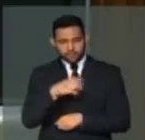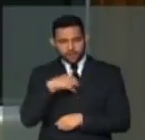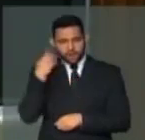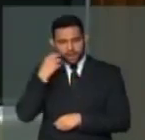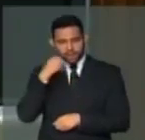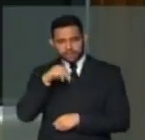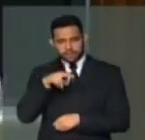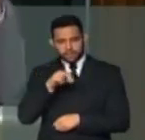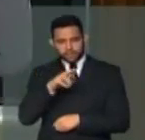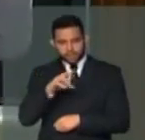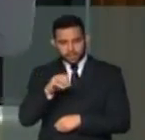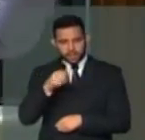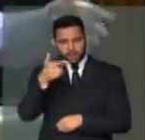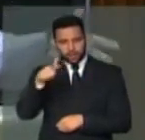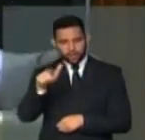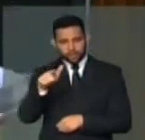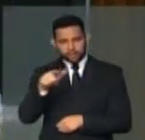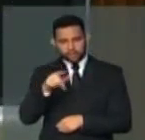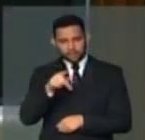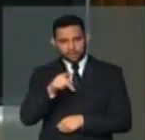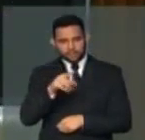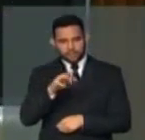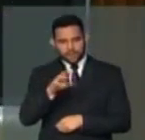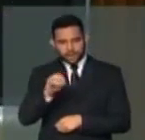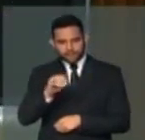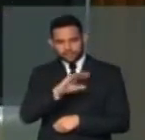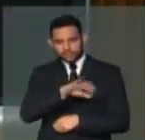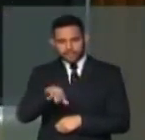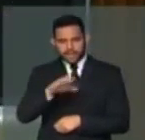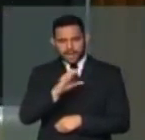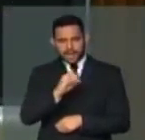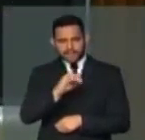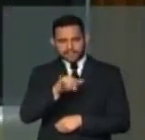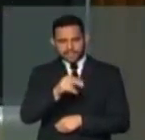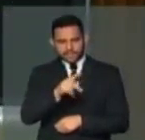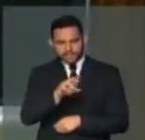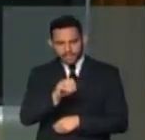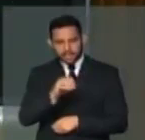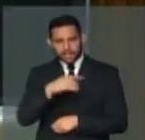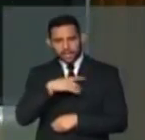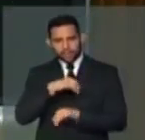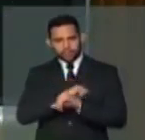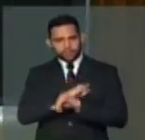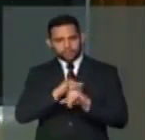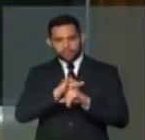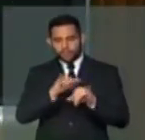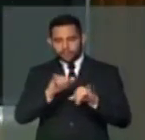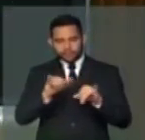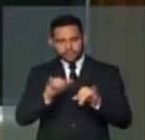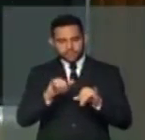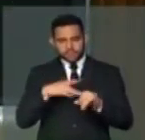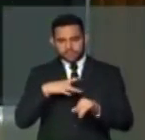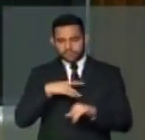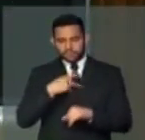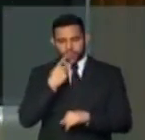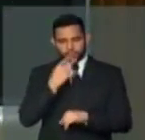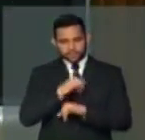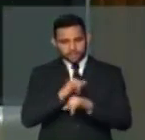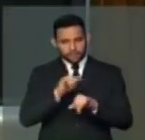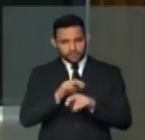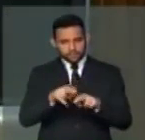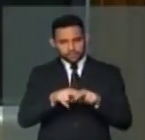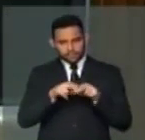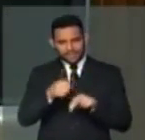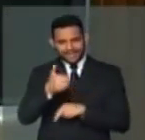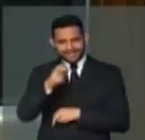rádio em Monteiro, outra em Patos, Cajazeiras, que irão transmitir esse pronunciamento, possivelmente